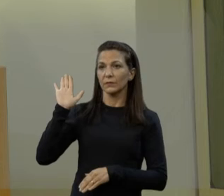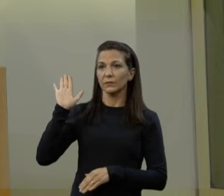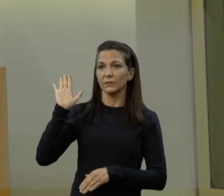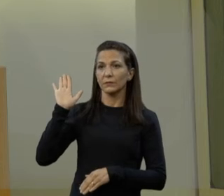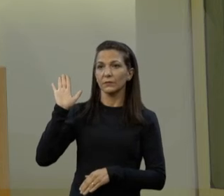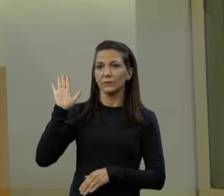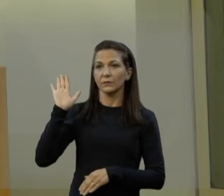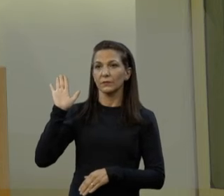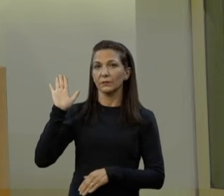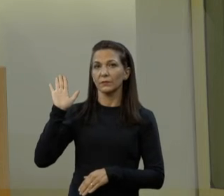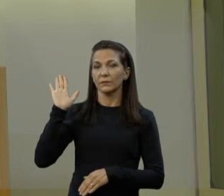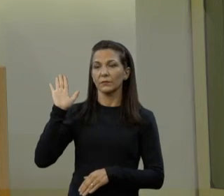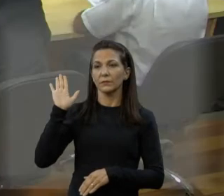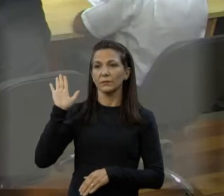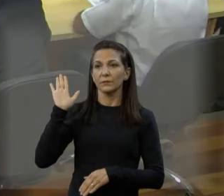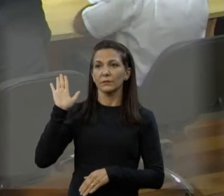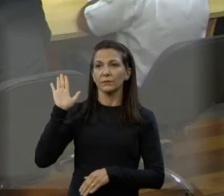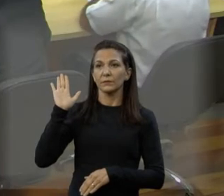favor